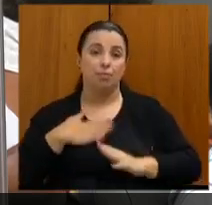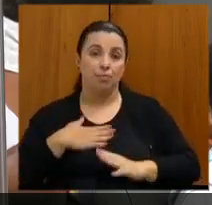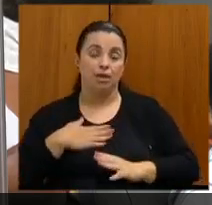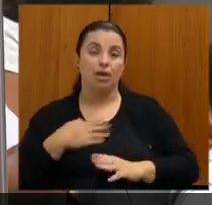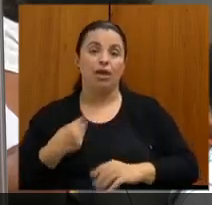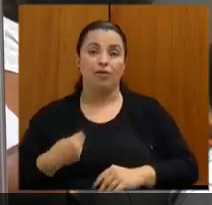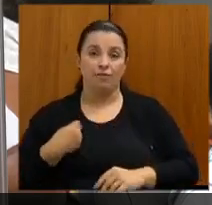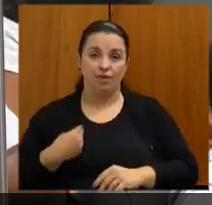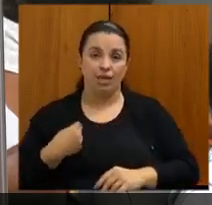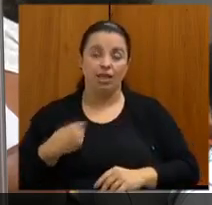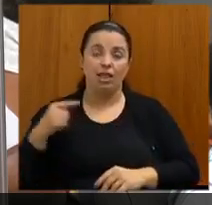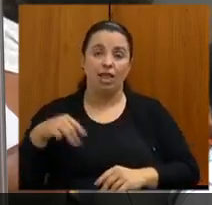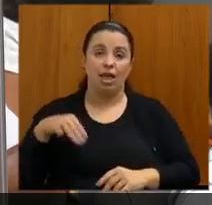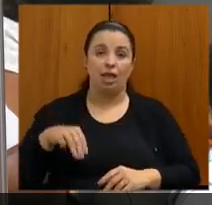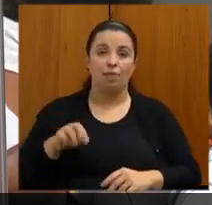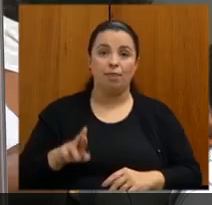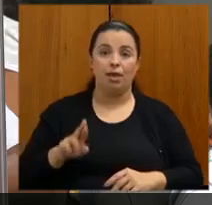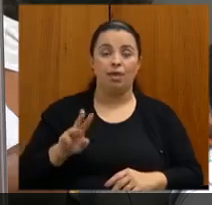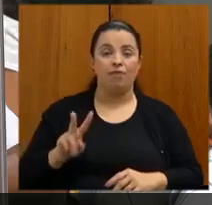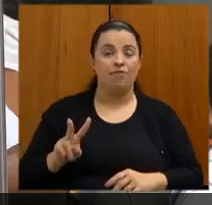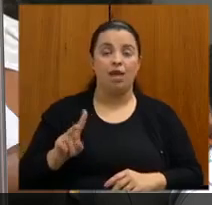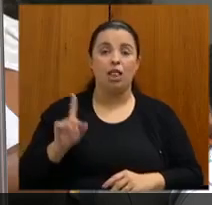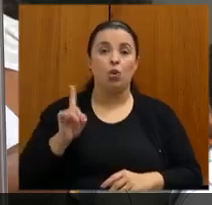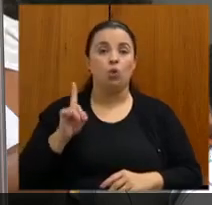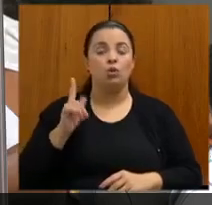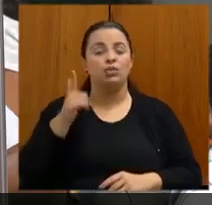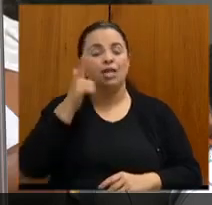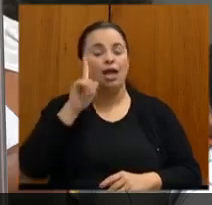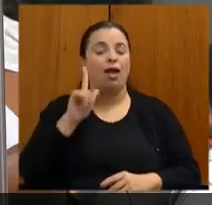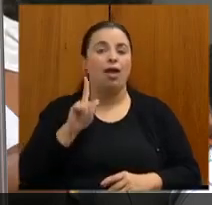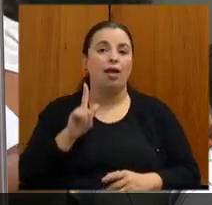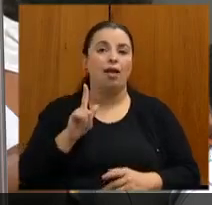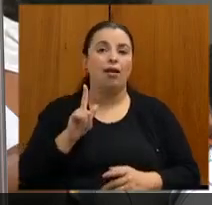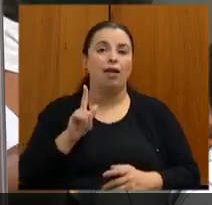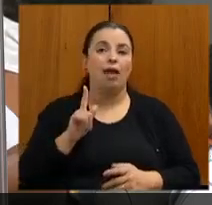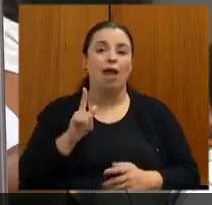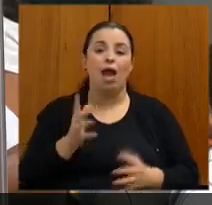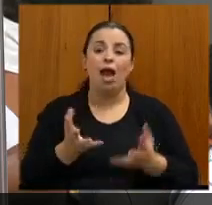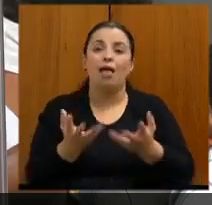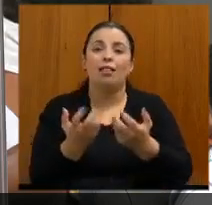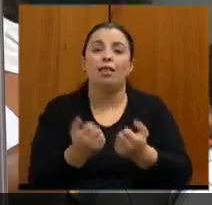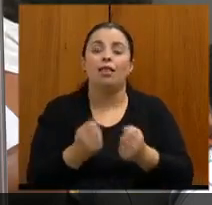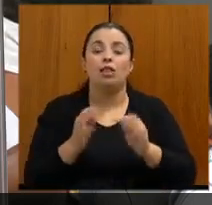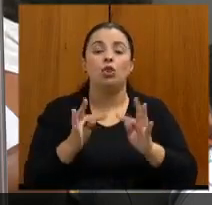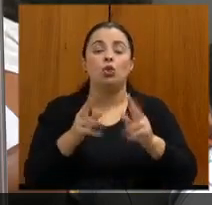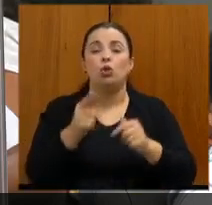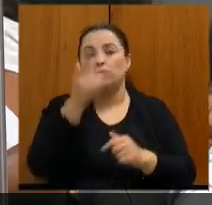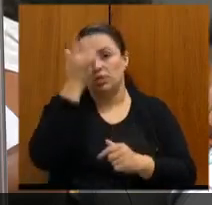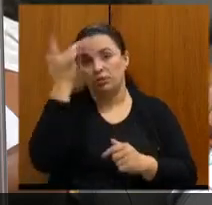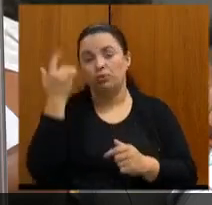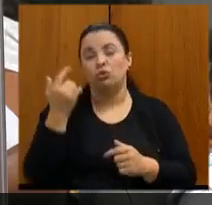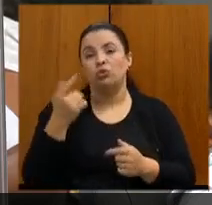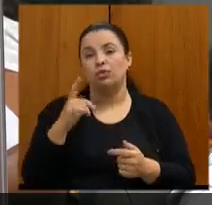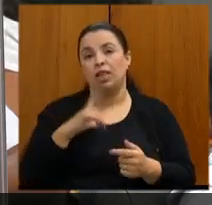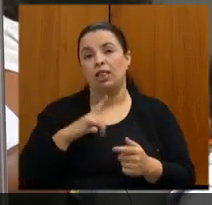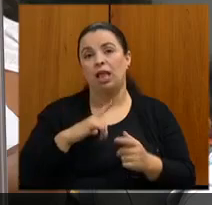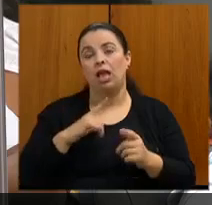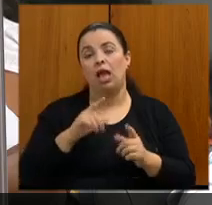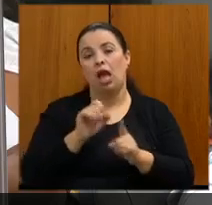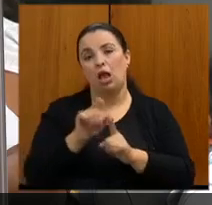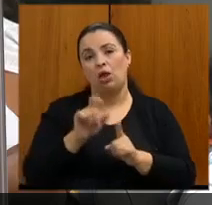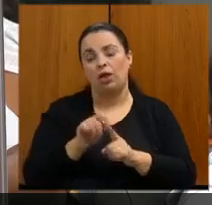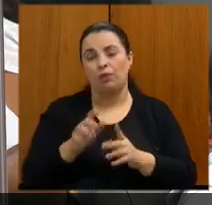que tá em situação de aluguel é eu venho falar aqui